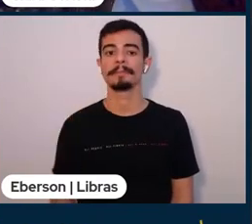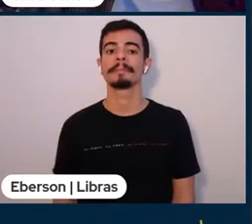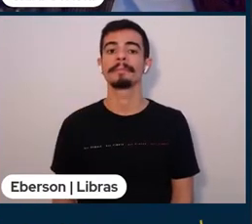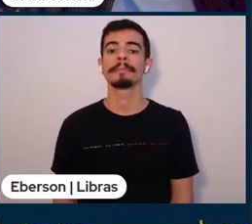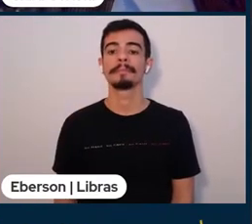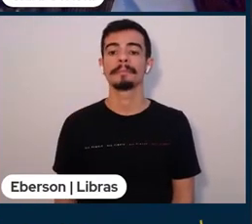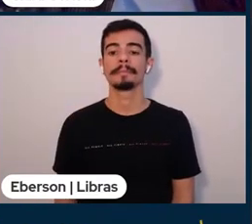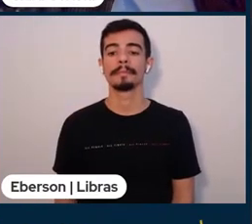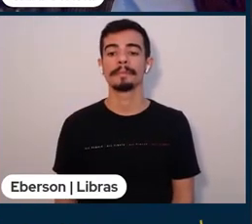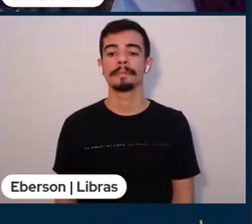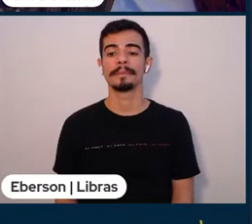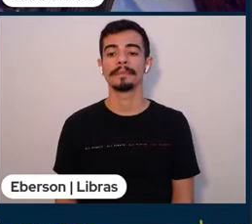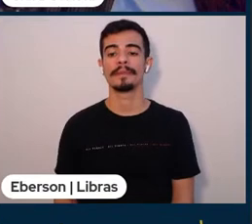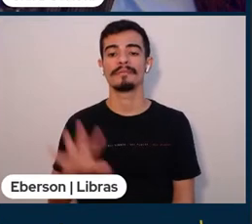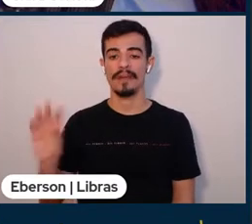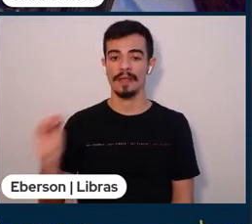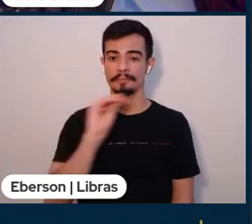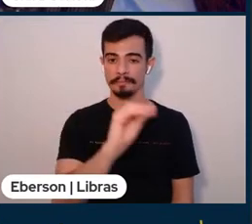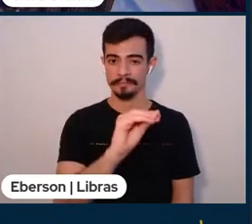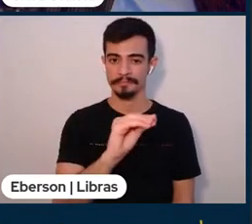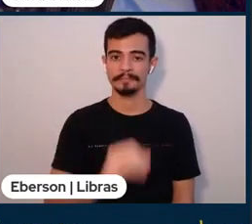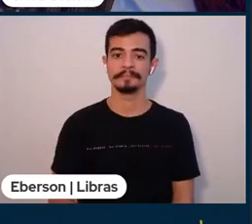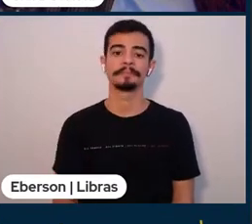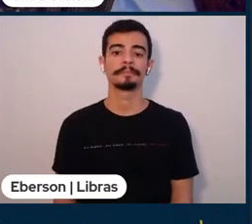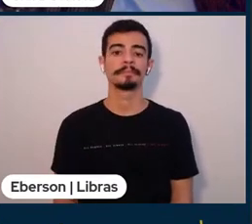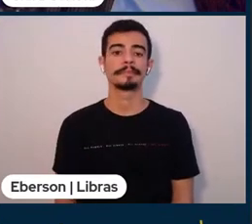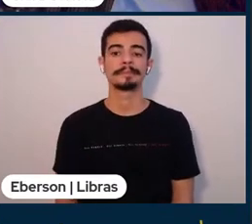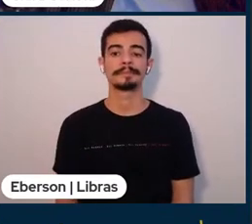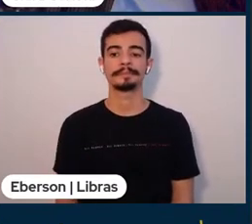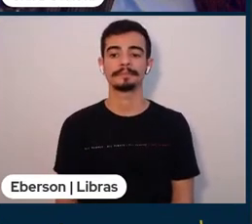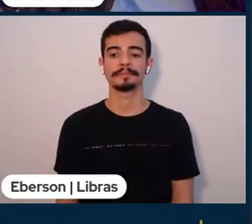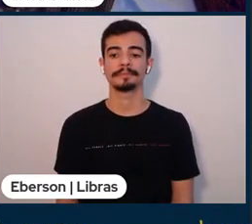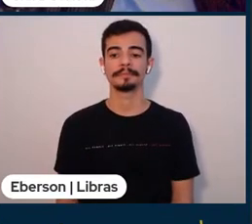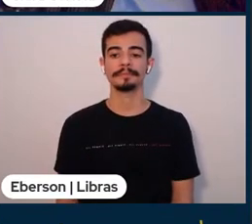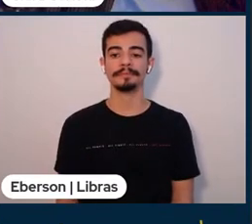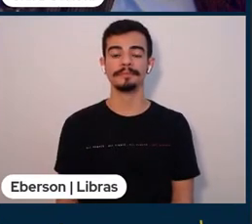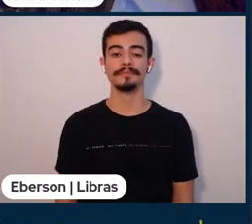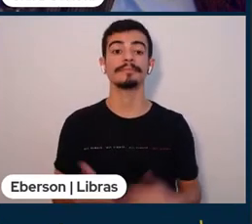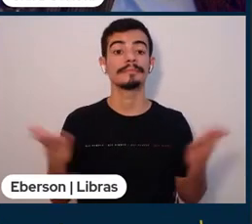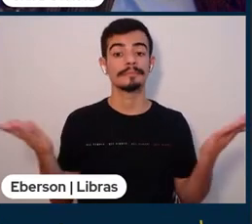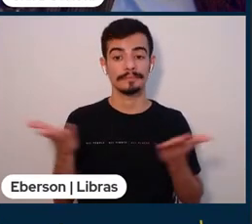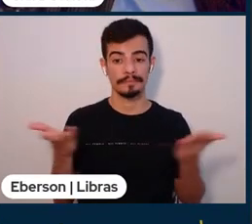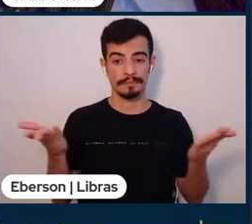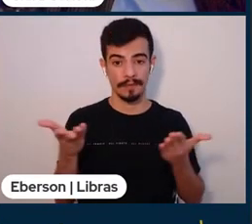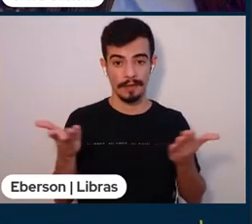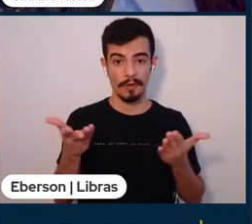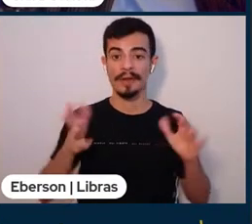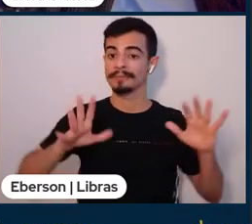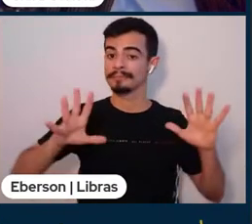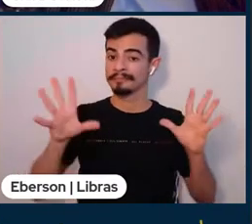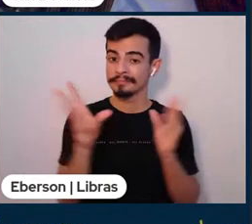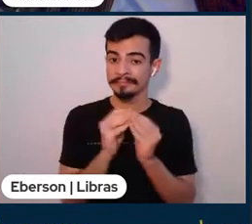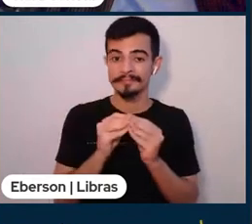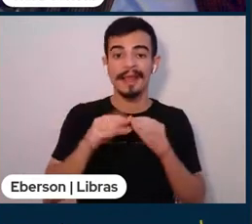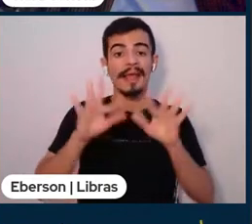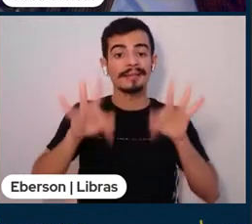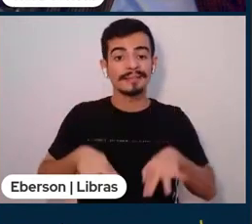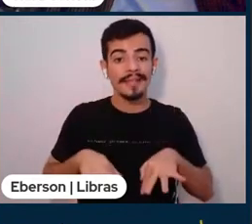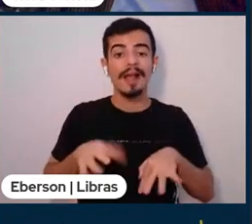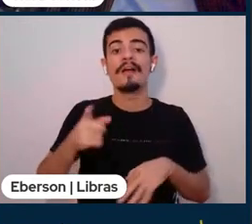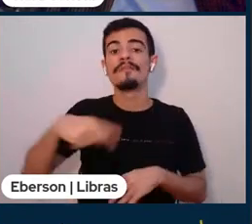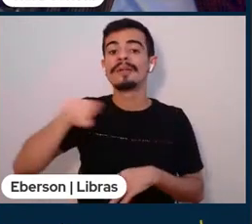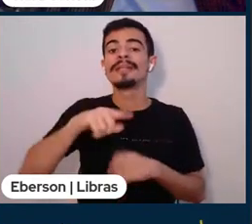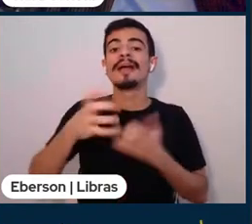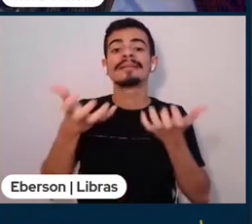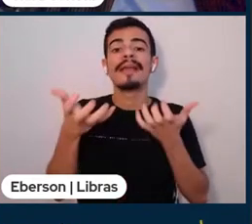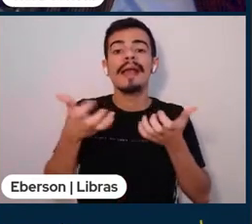falar. Então vamos lá, hein, pessoal. Só para encerrar, vocês querem dar um overview de como